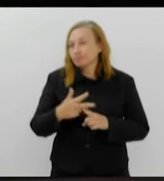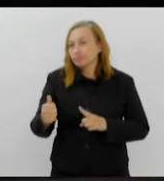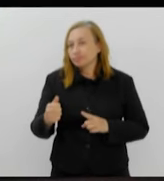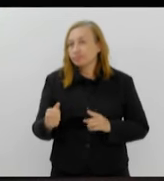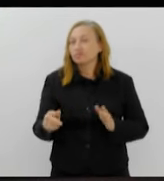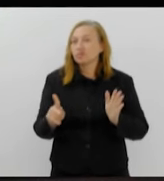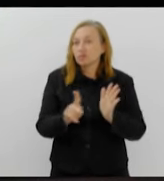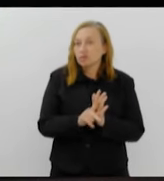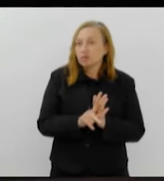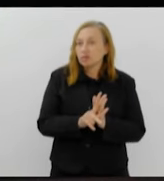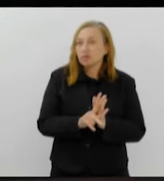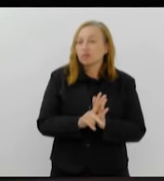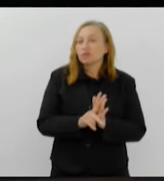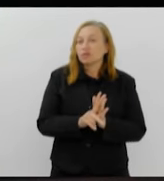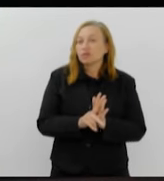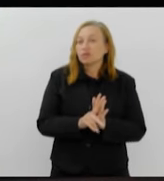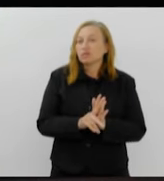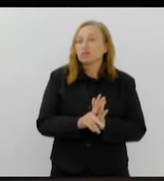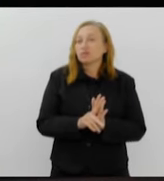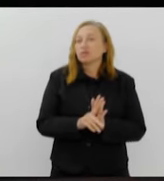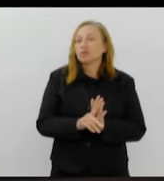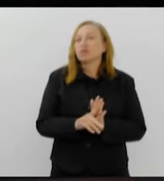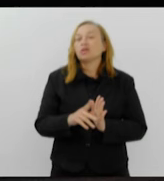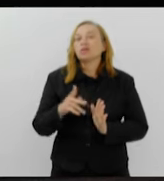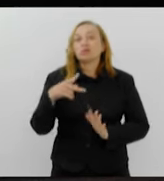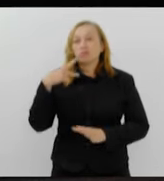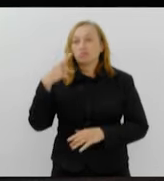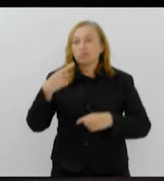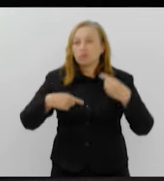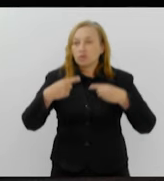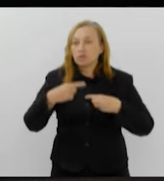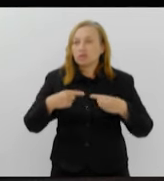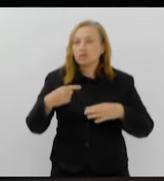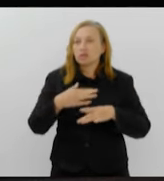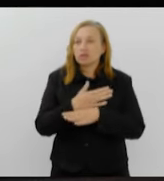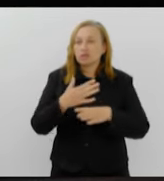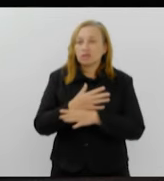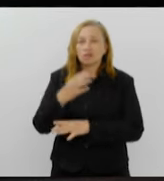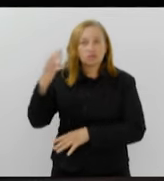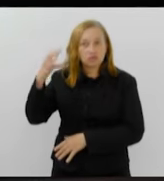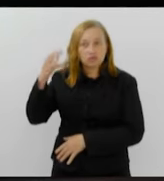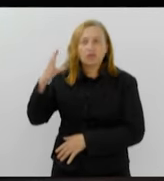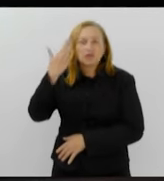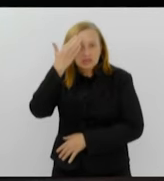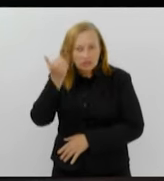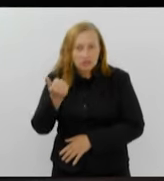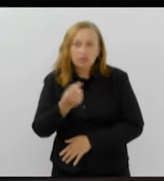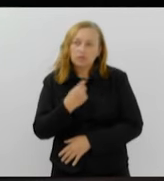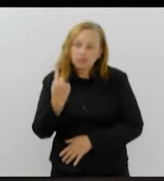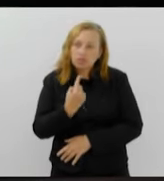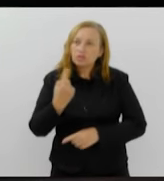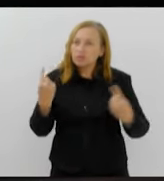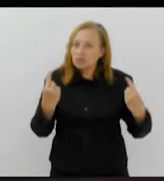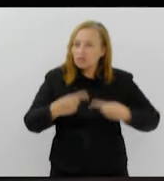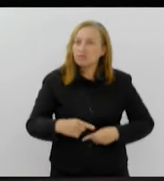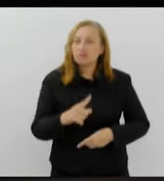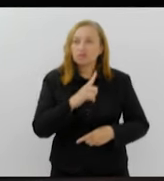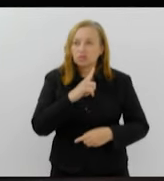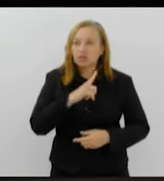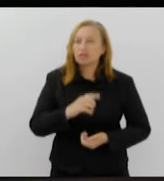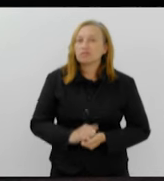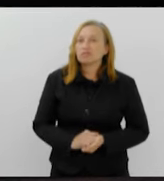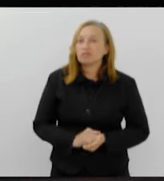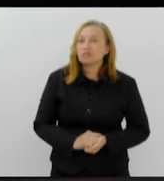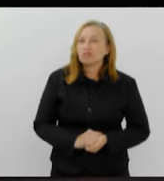projeto do campo político democrático popular na cidade de Niterói a gente sabe que a gente tem muitos desafios a